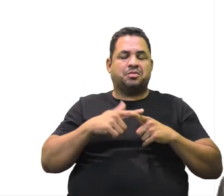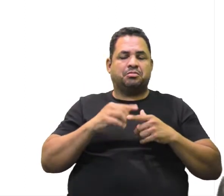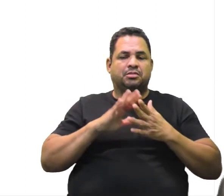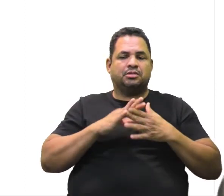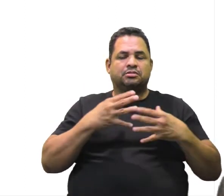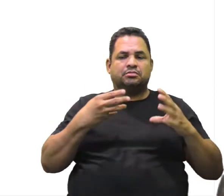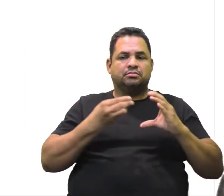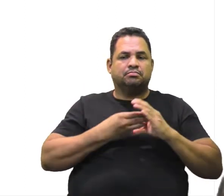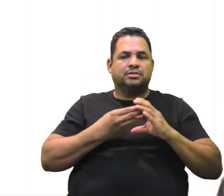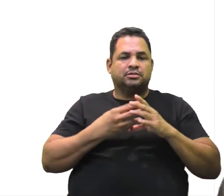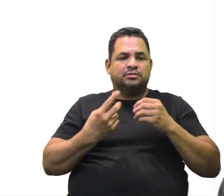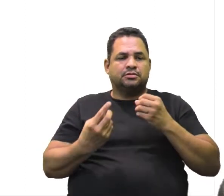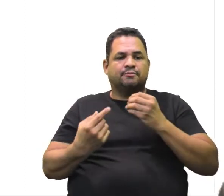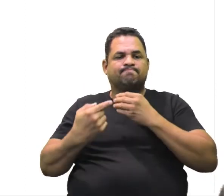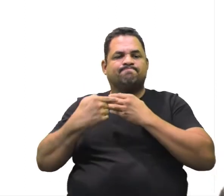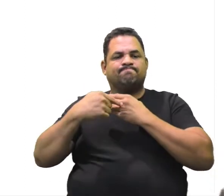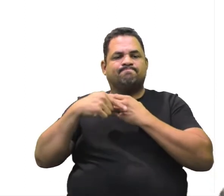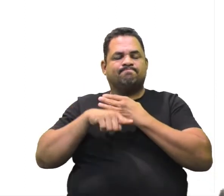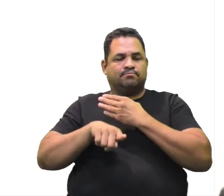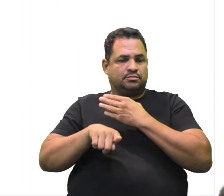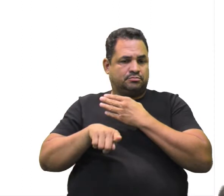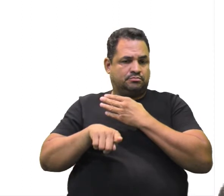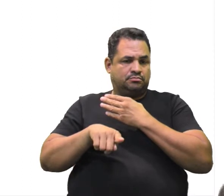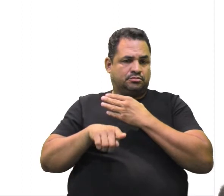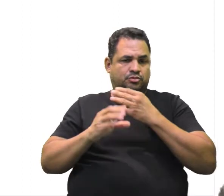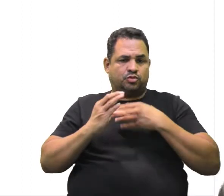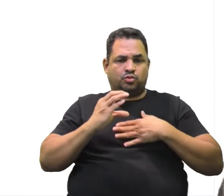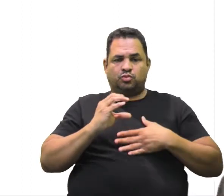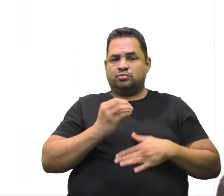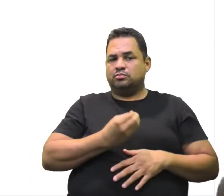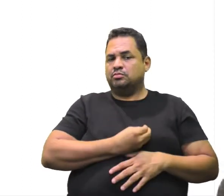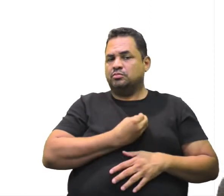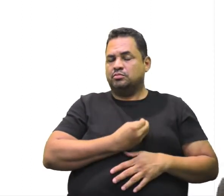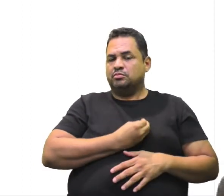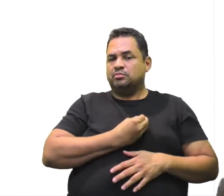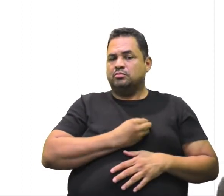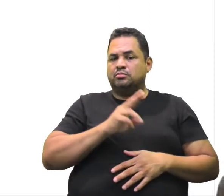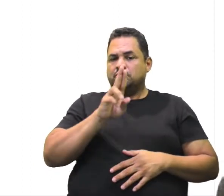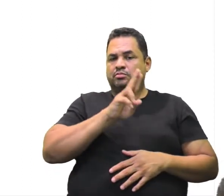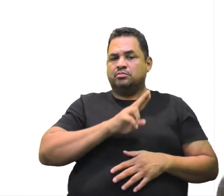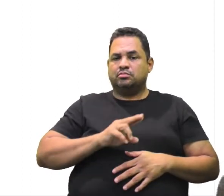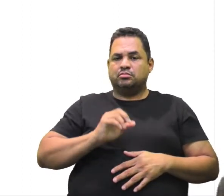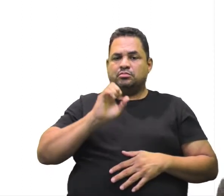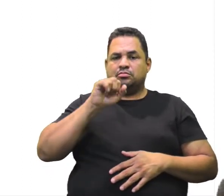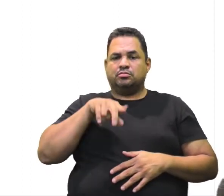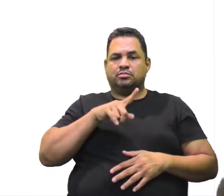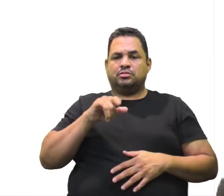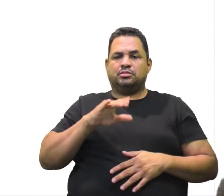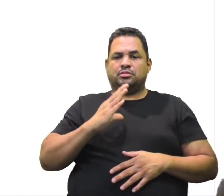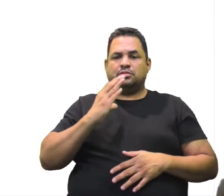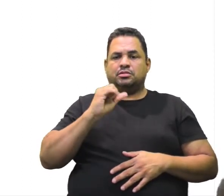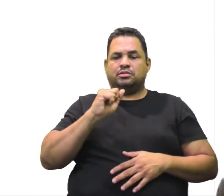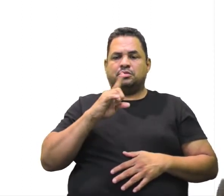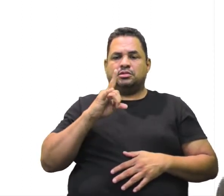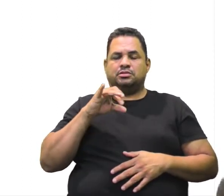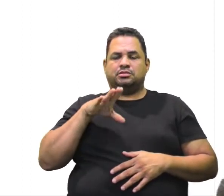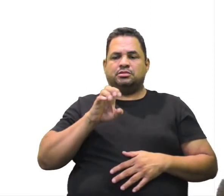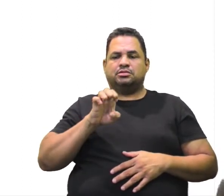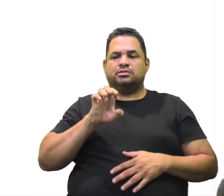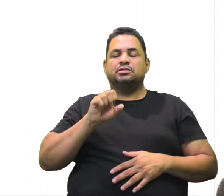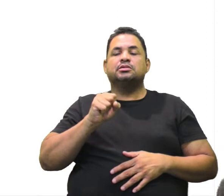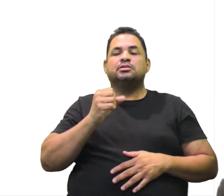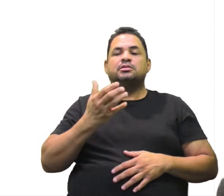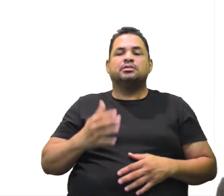Para se defender, o organismo vivo utiliza a enzima chamada